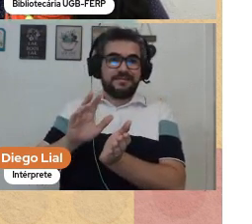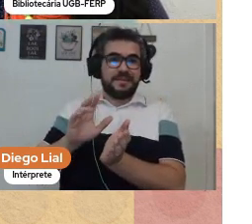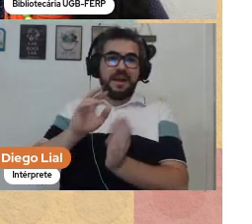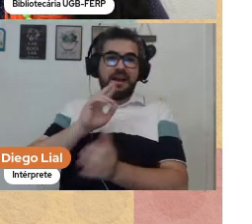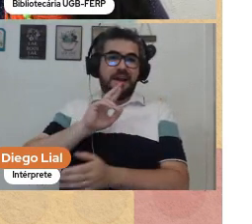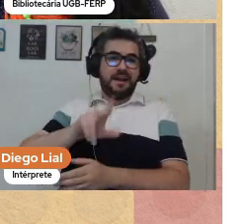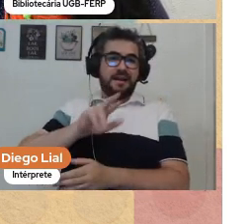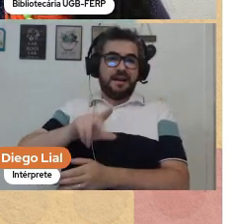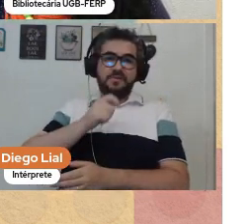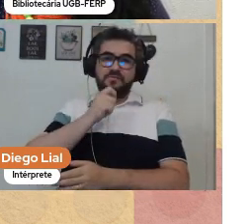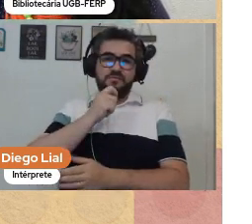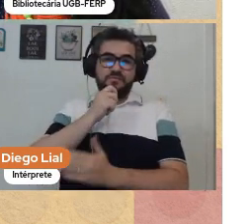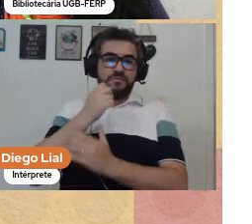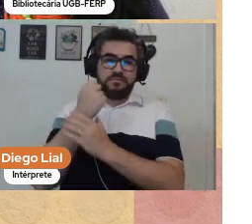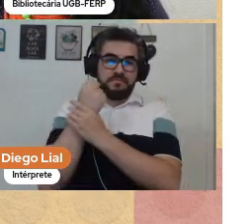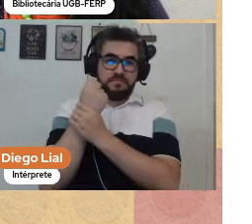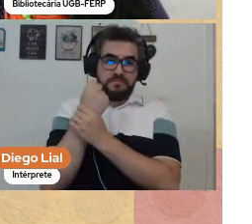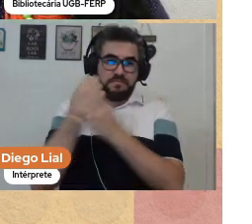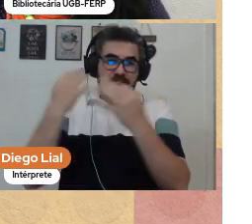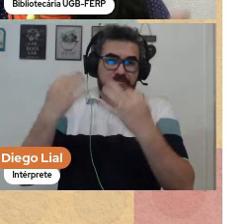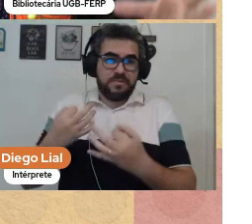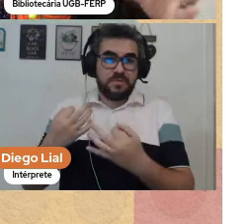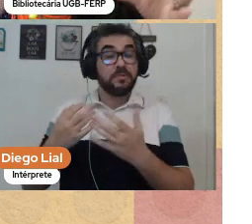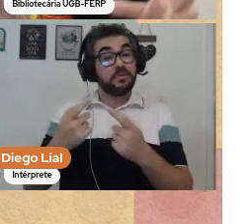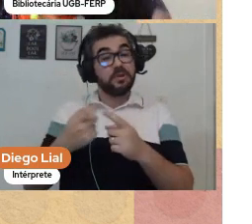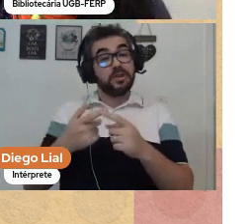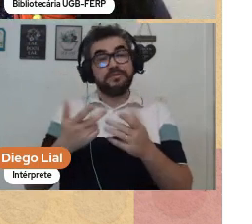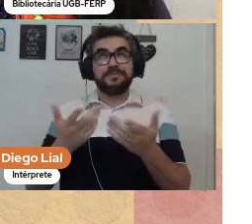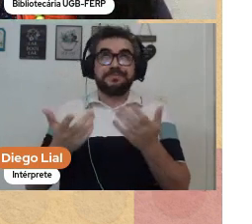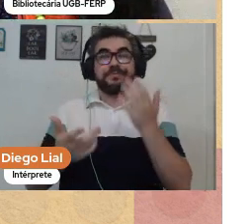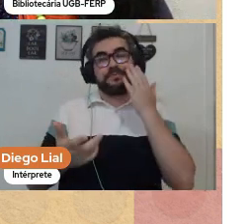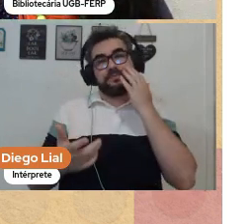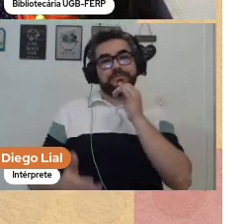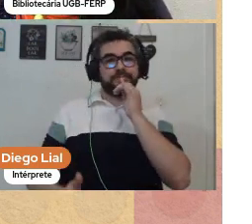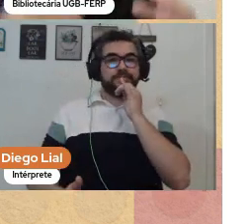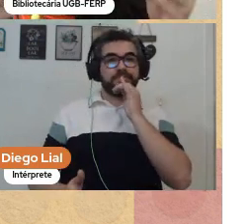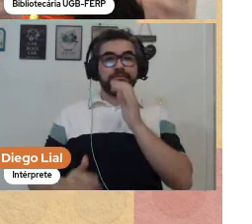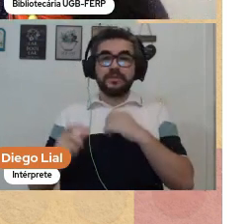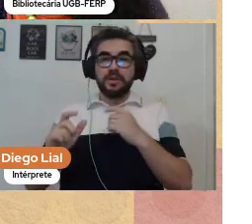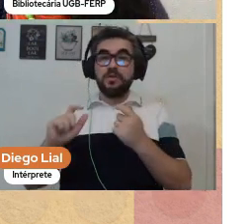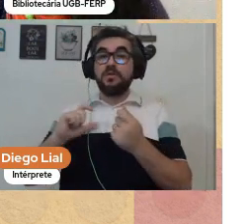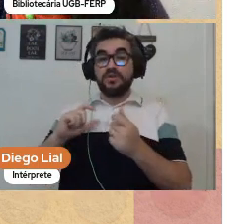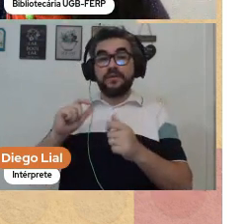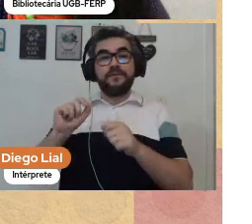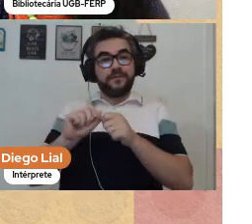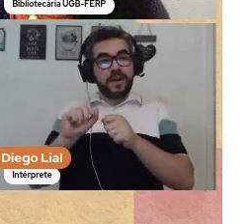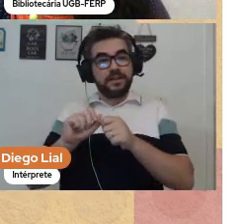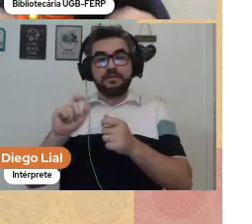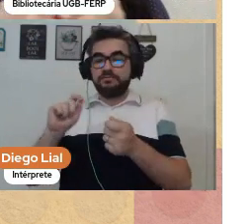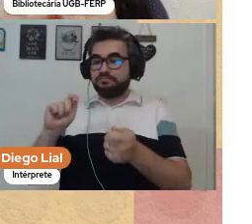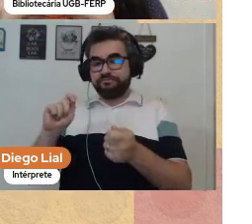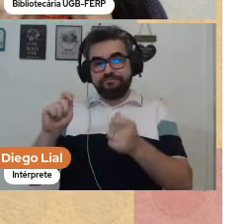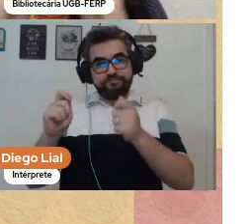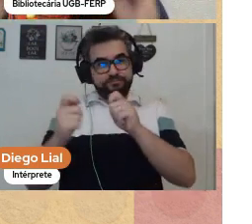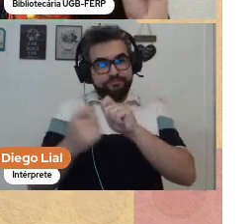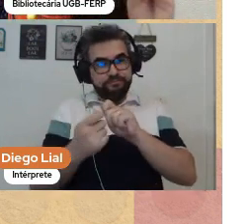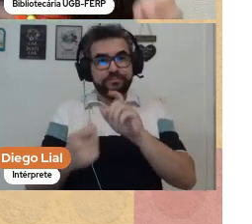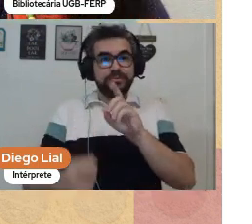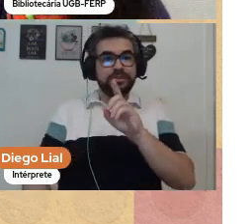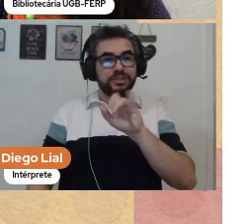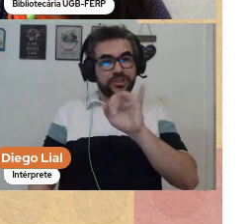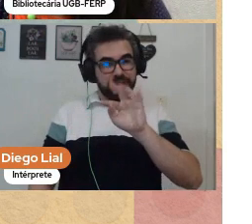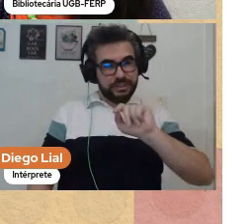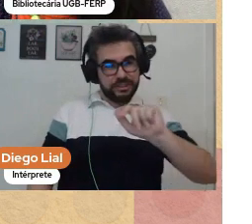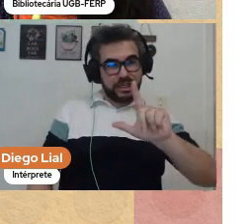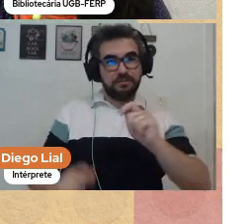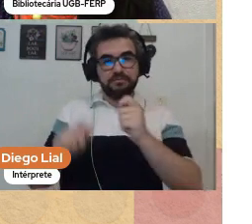estou digitalizando, mas como que está sendo essa etapa da digitalização? Quais são as diretrizes desse processo de digitalização? Qual é